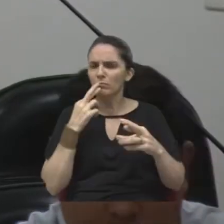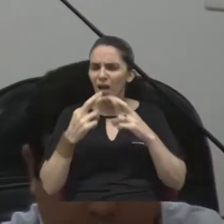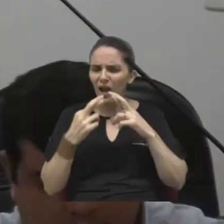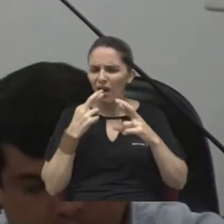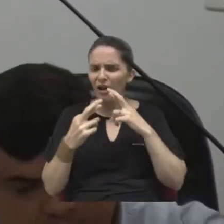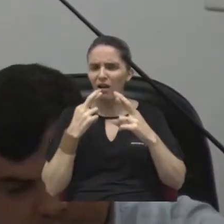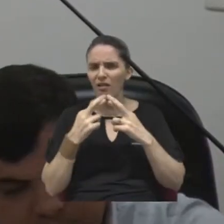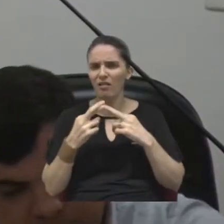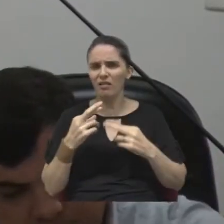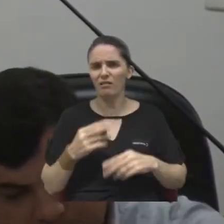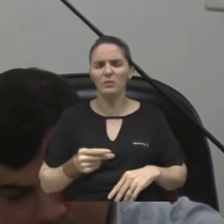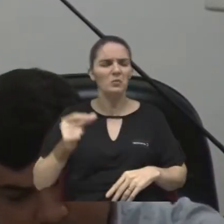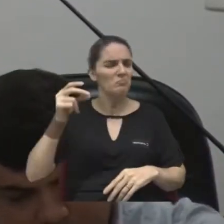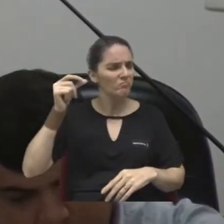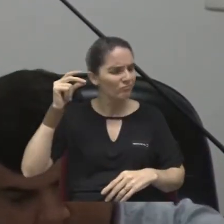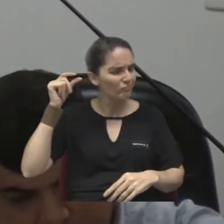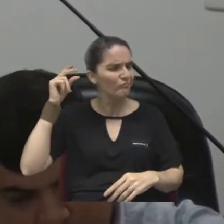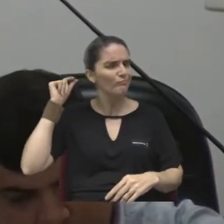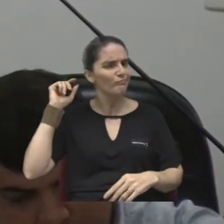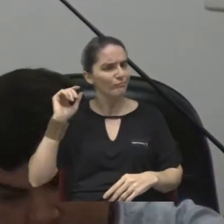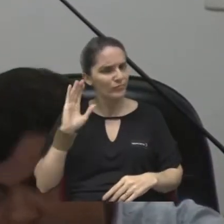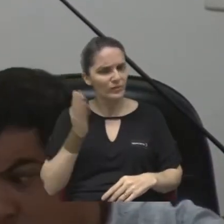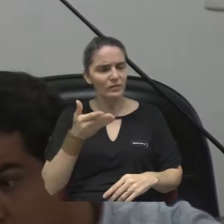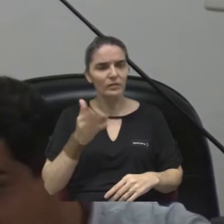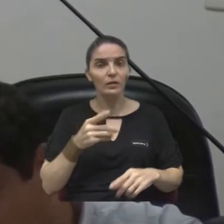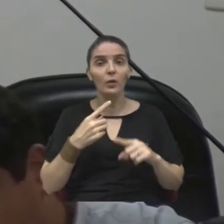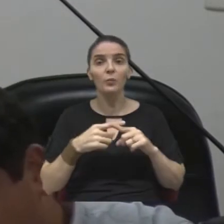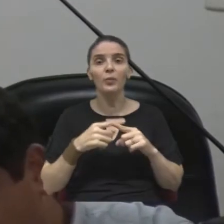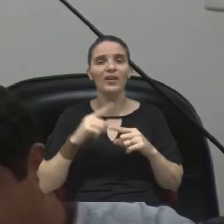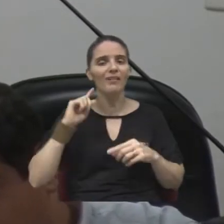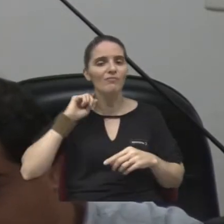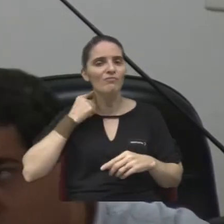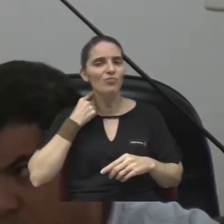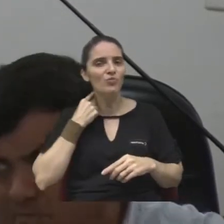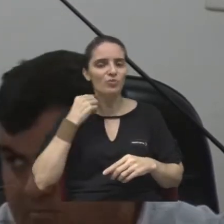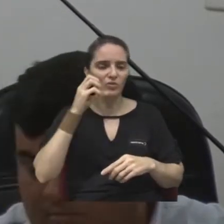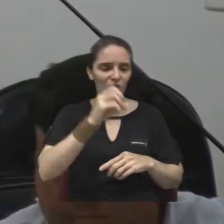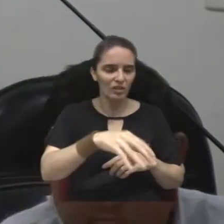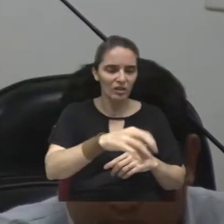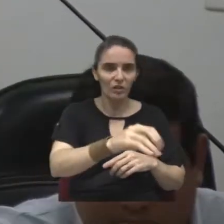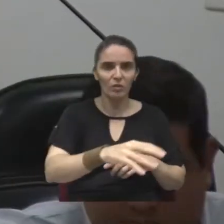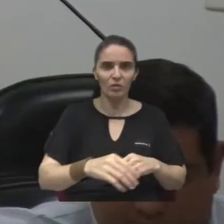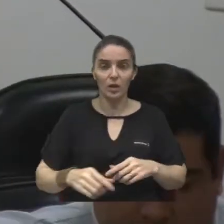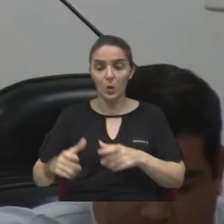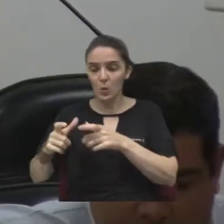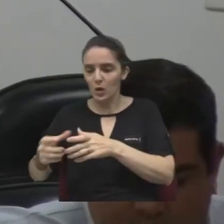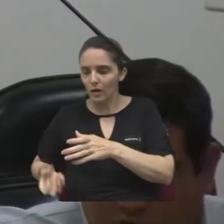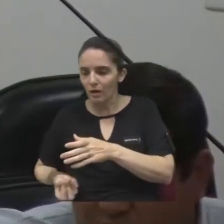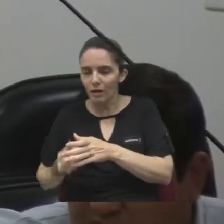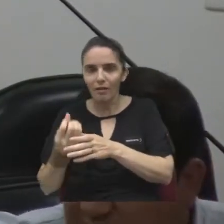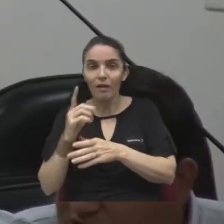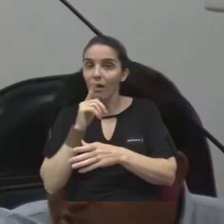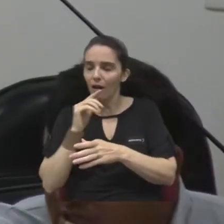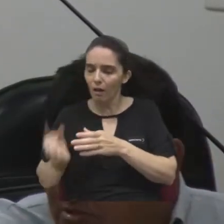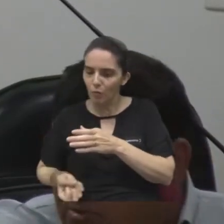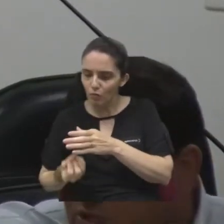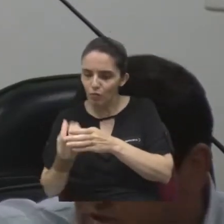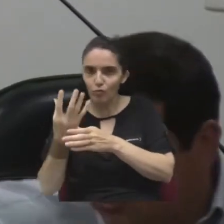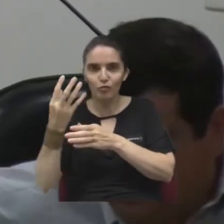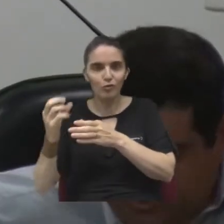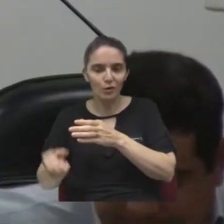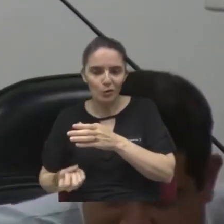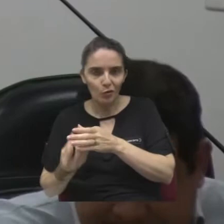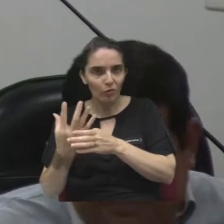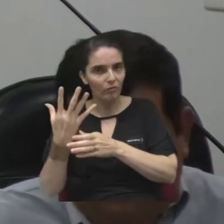muito tempo, sobre poluição, sobre as nascentes, sobre grandes plantações